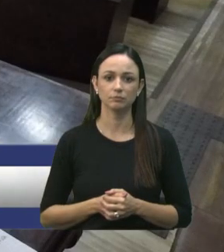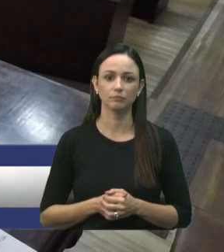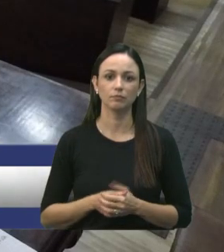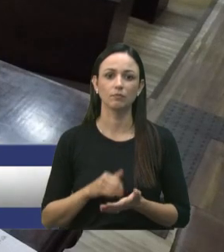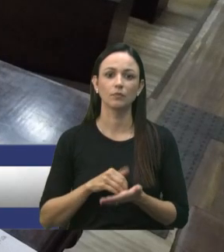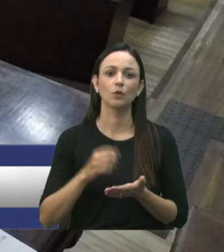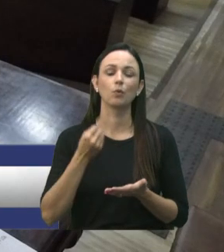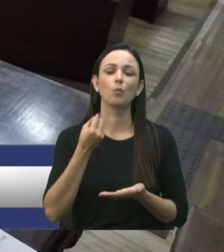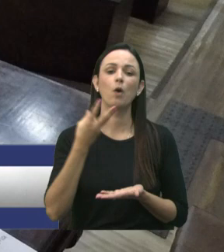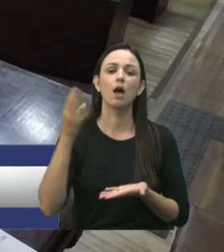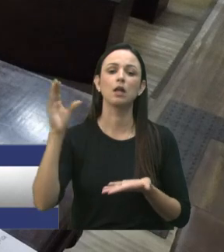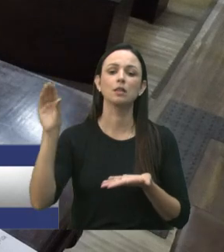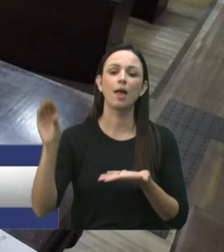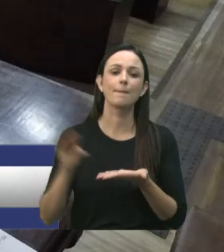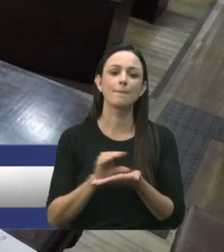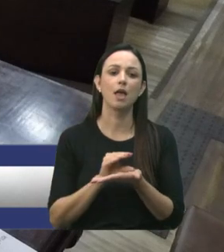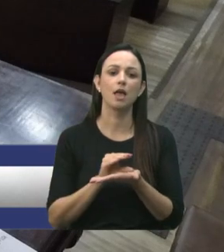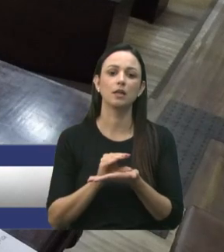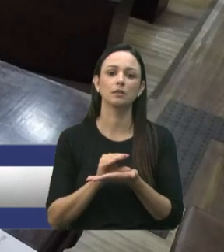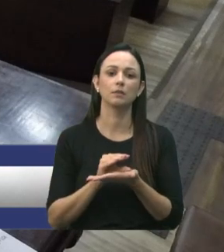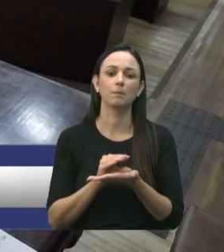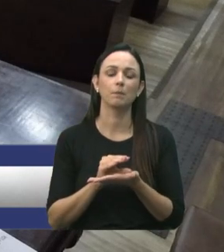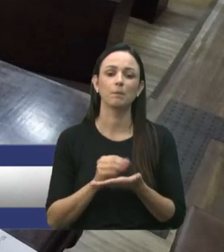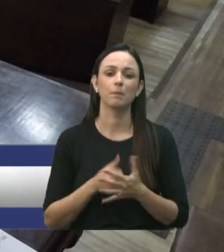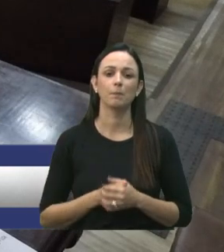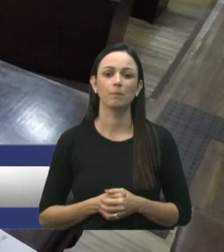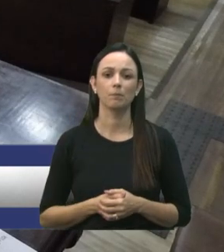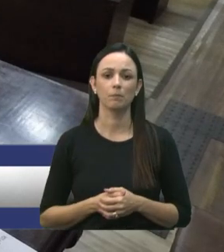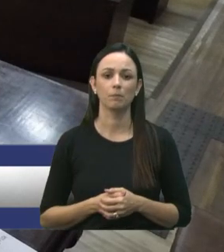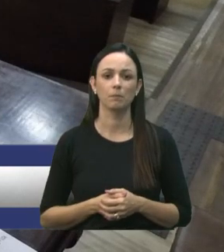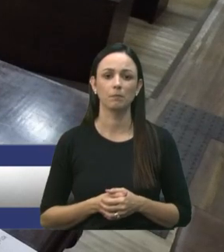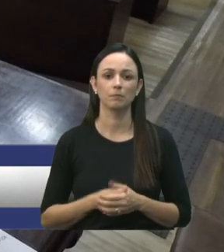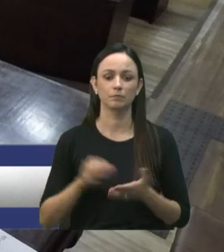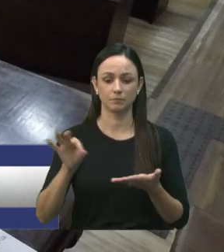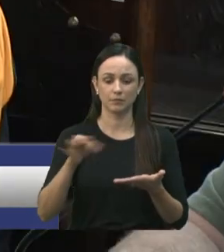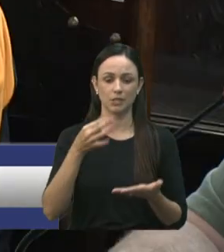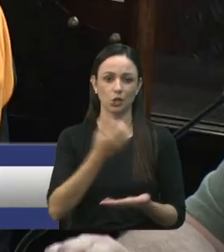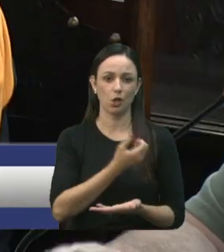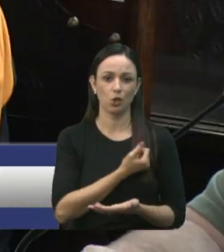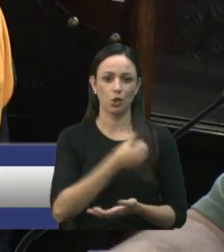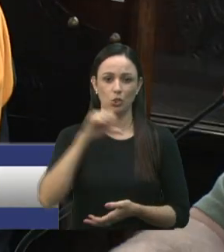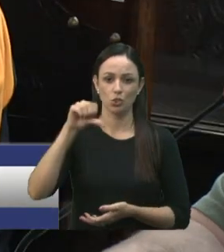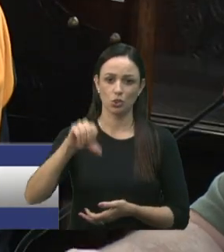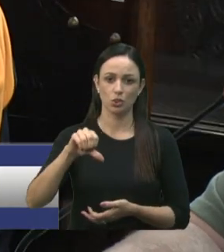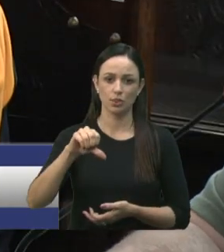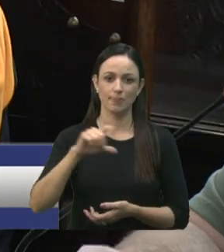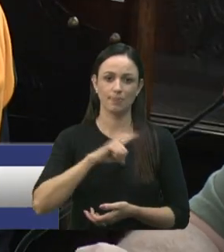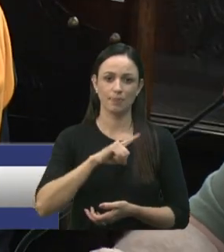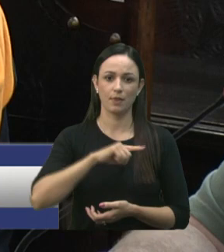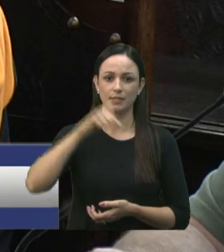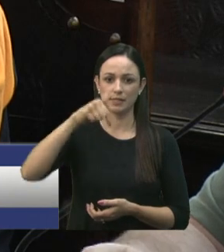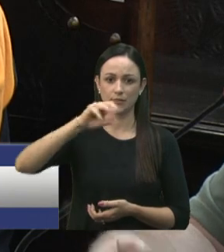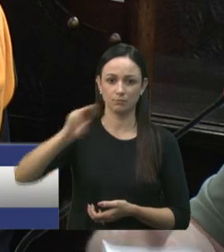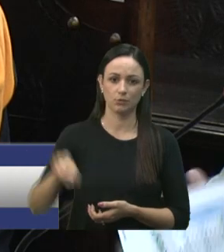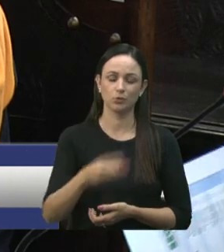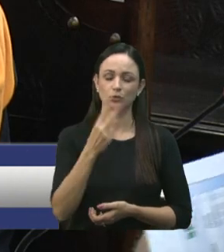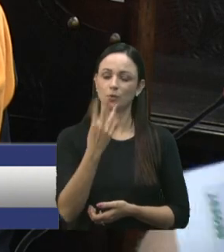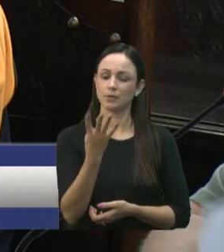emendas parlamentares? Deixa eu só lhe fazer uma pergunta, porque lá na página 9, nós teremos aí